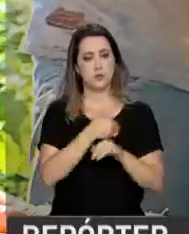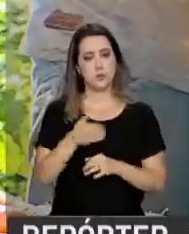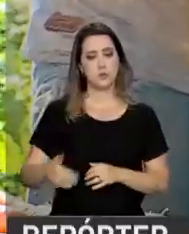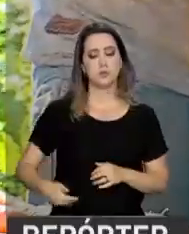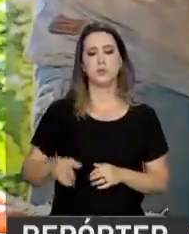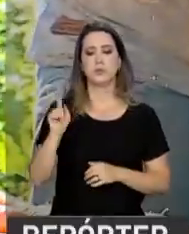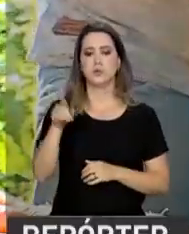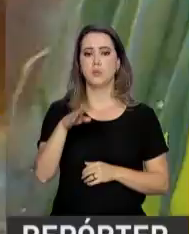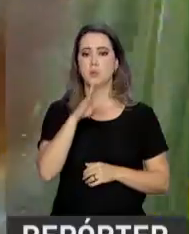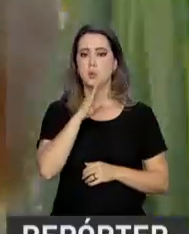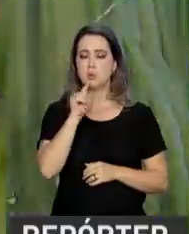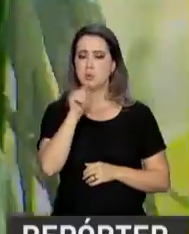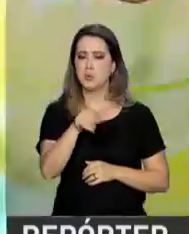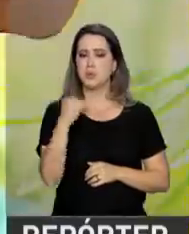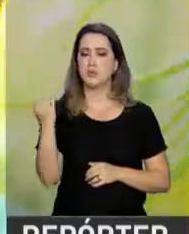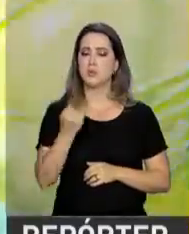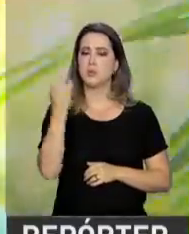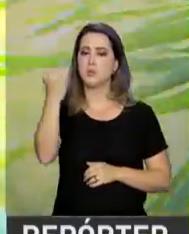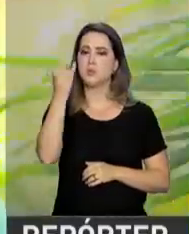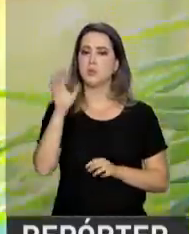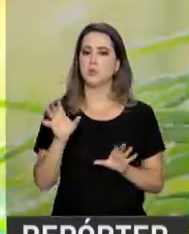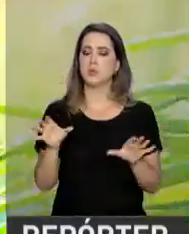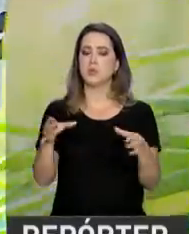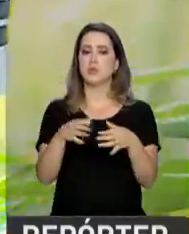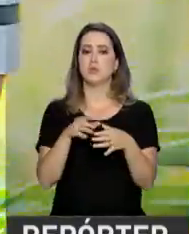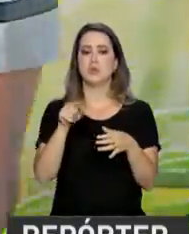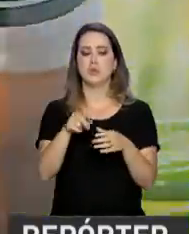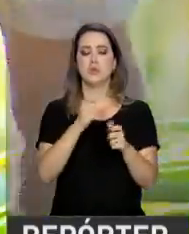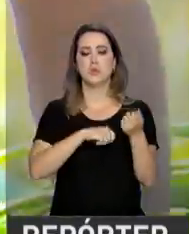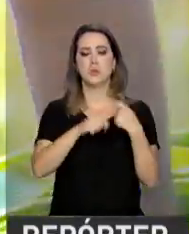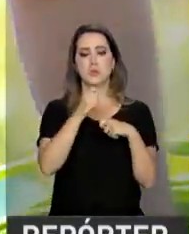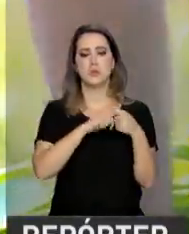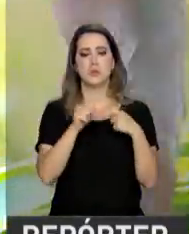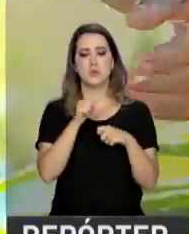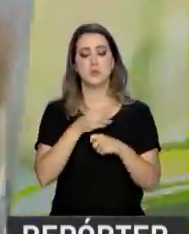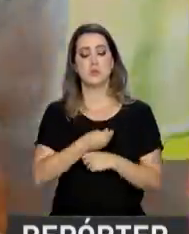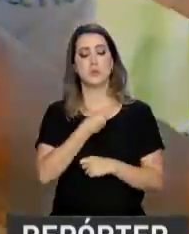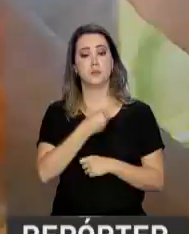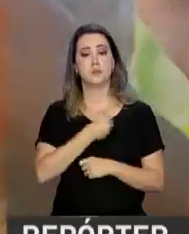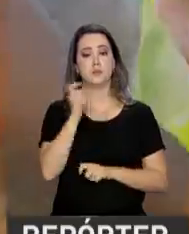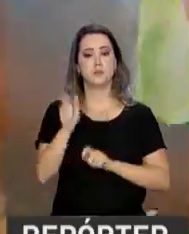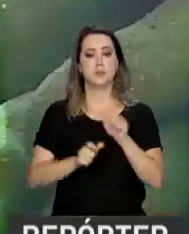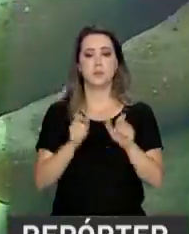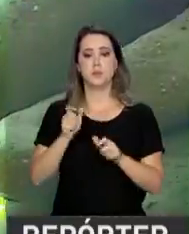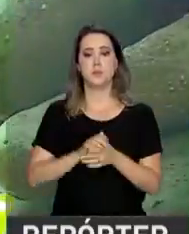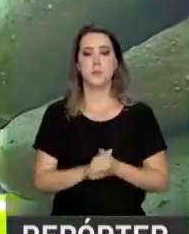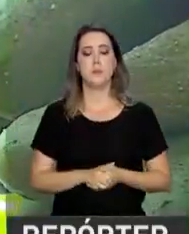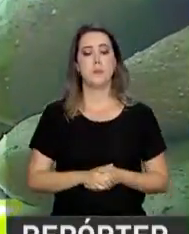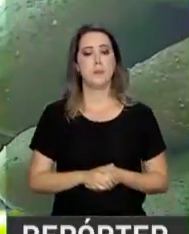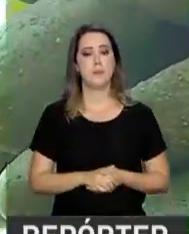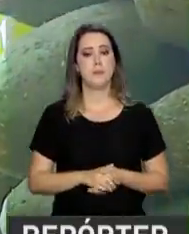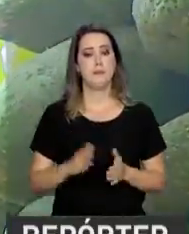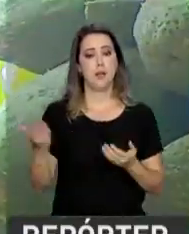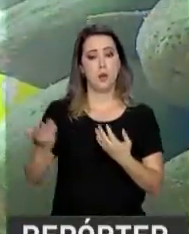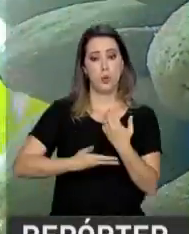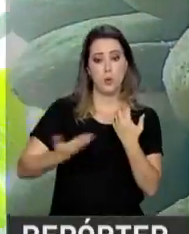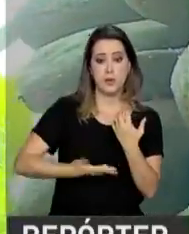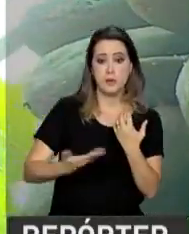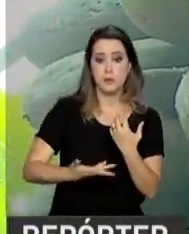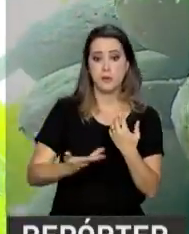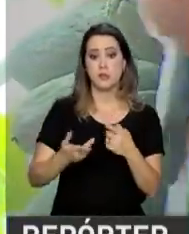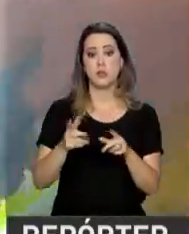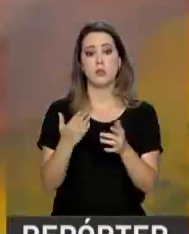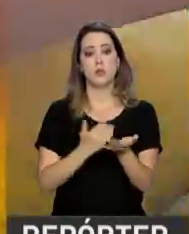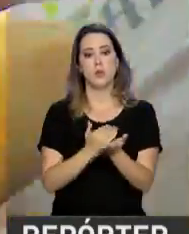como um reconhecimento da importância do setor para a economia ea vida dos brasileiros a colheita que começa a